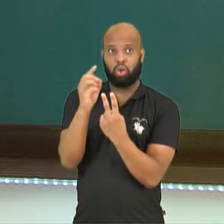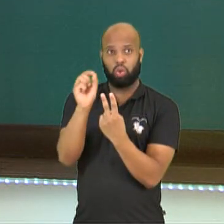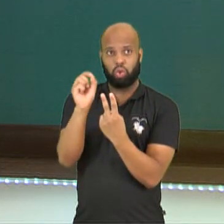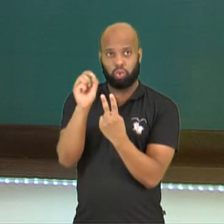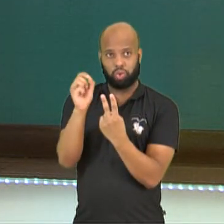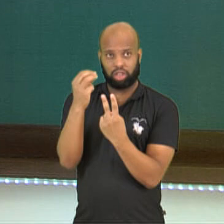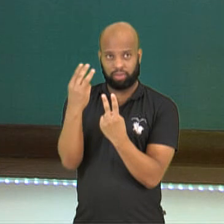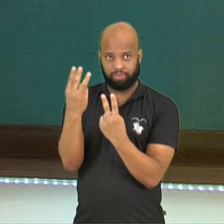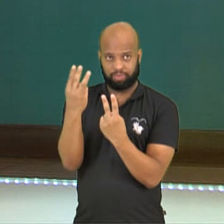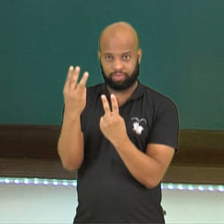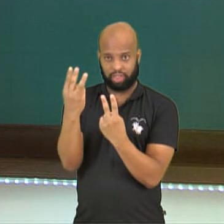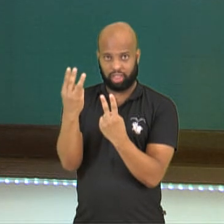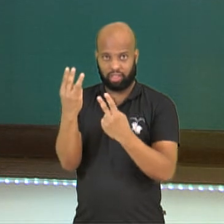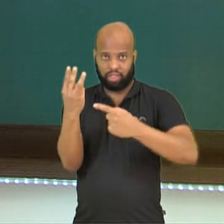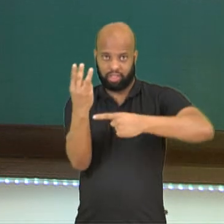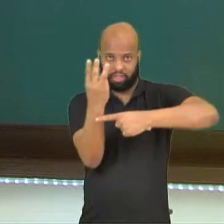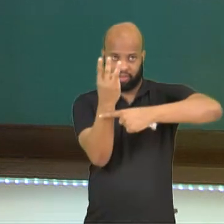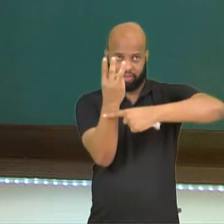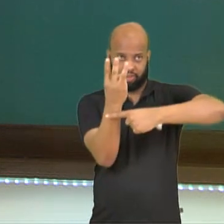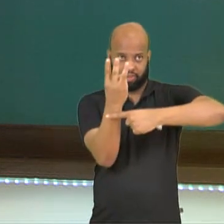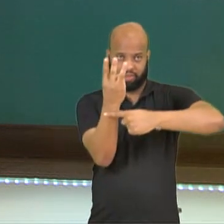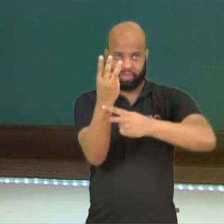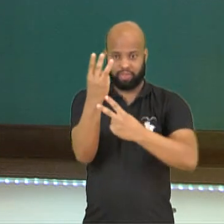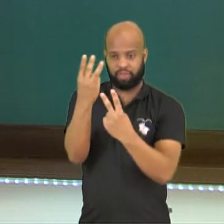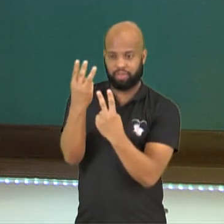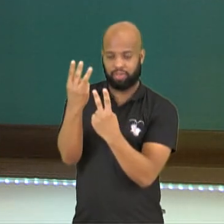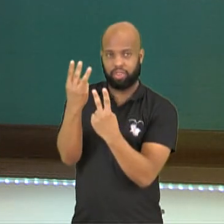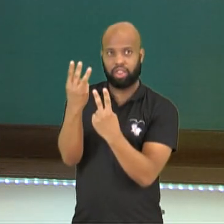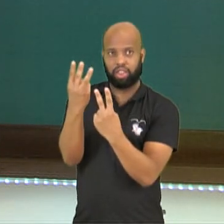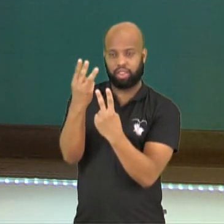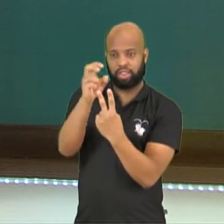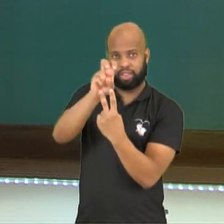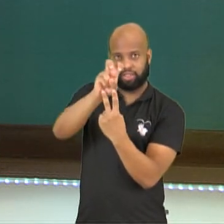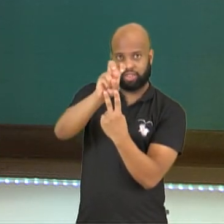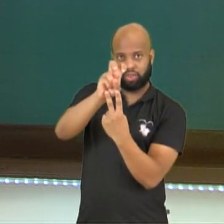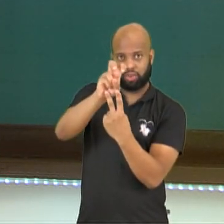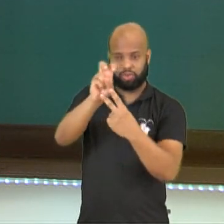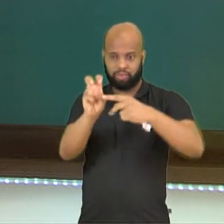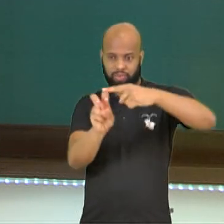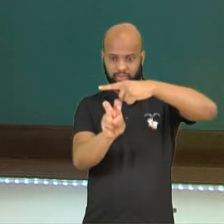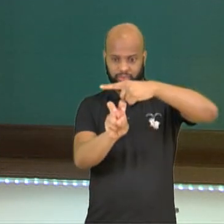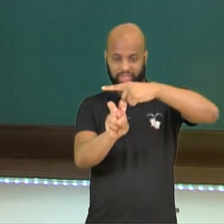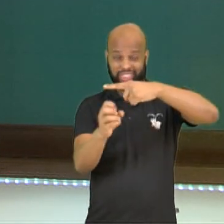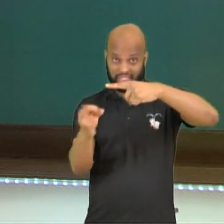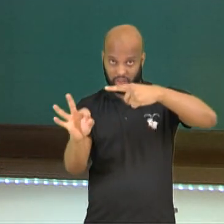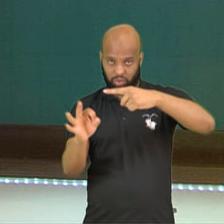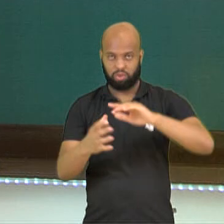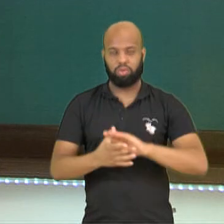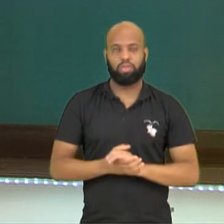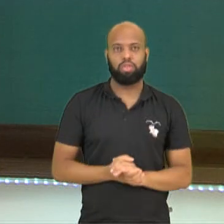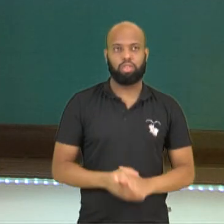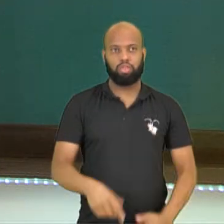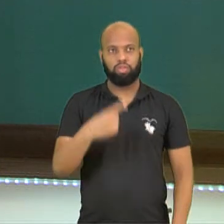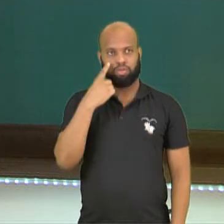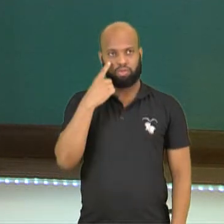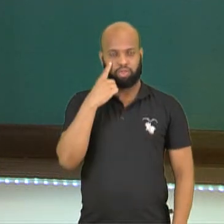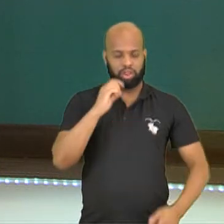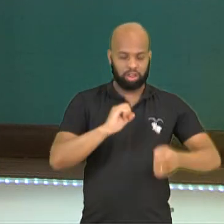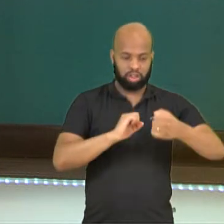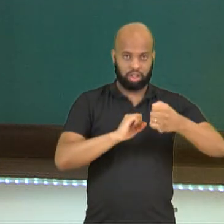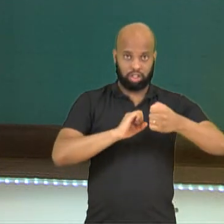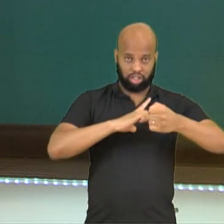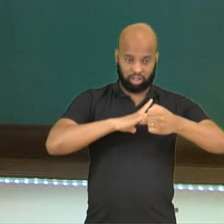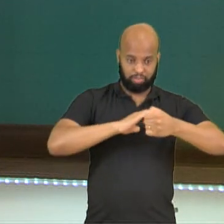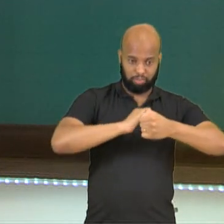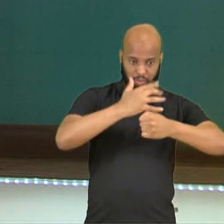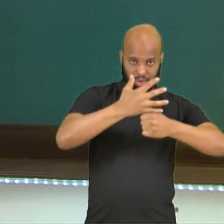raiz vira o denominador, ok? Então, isto aqui, que é uma potência e uma raiz,